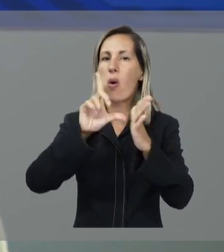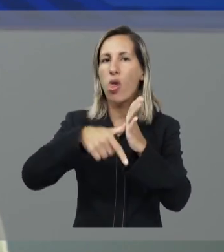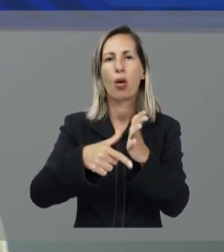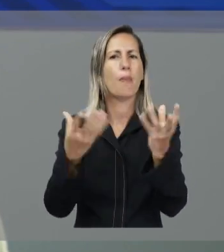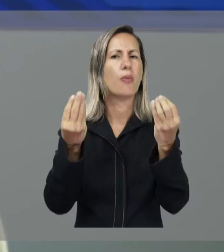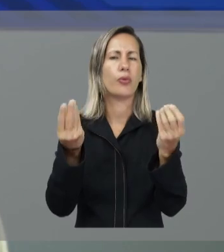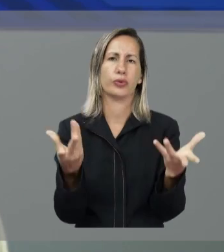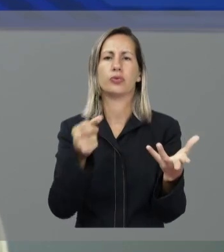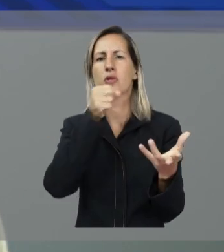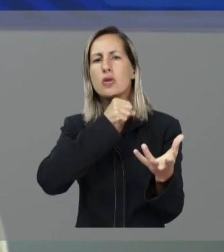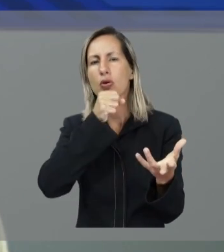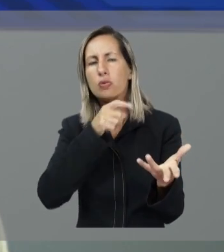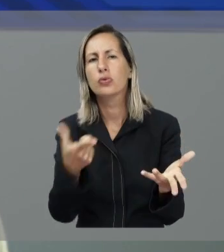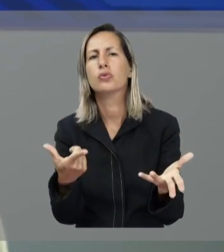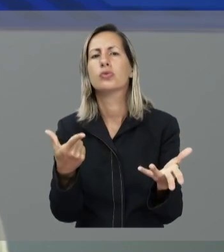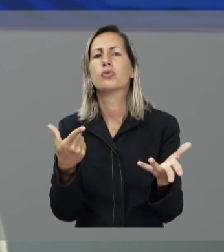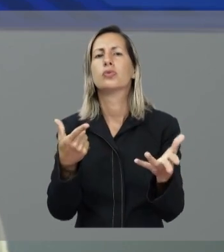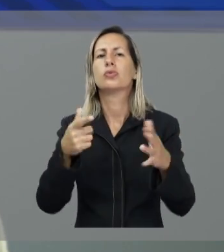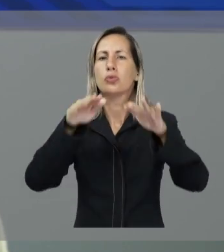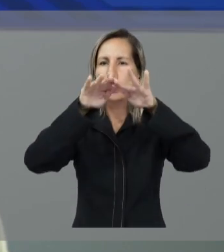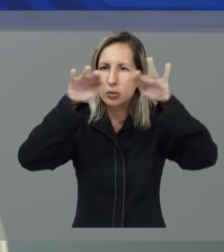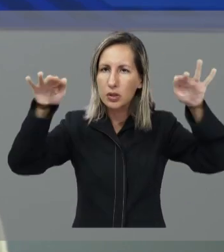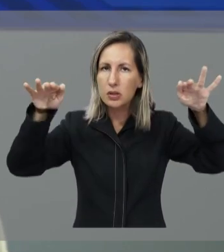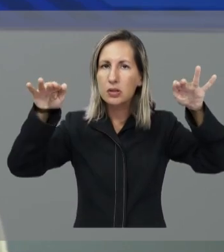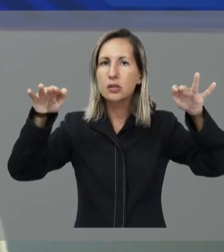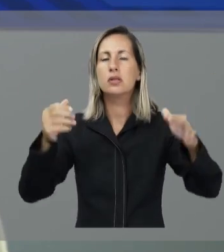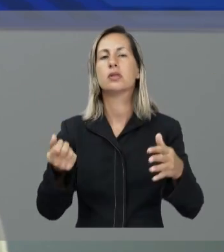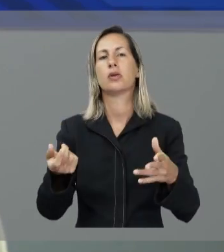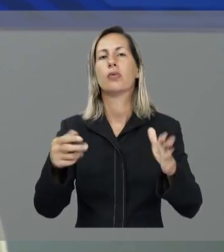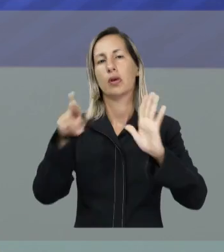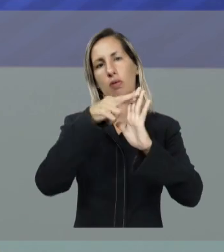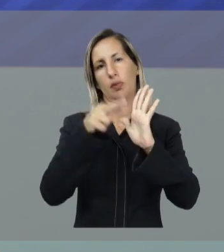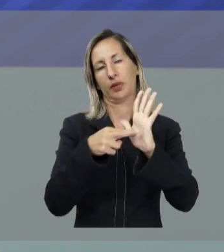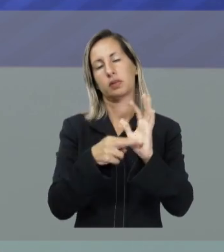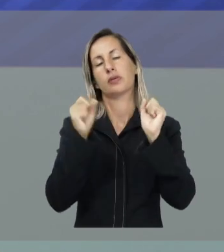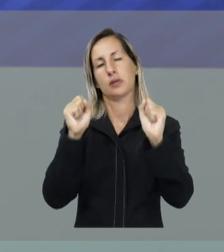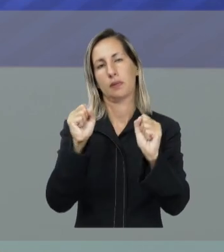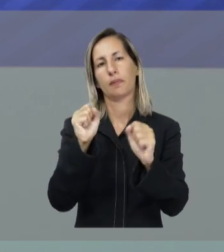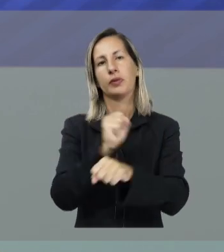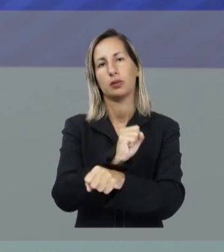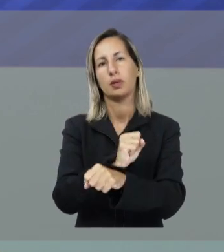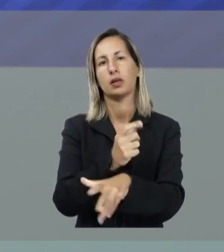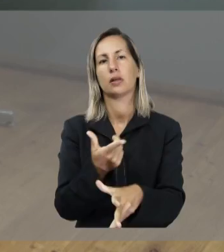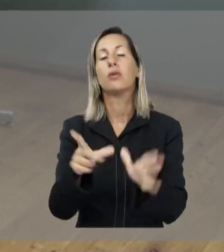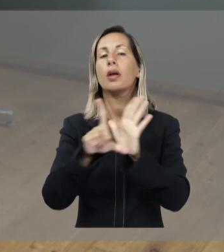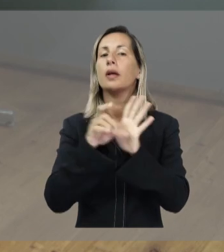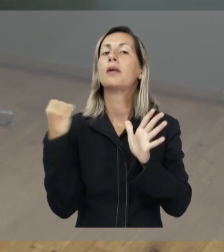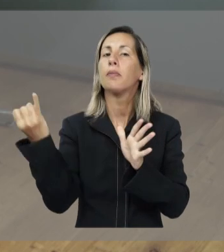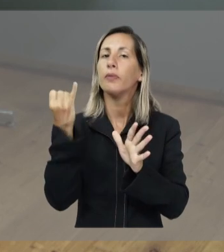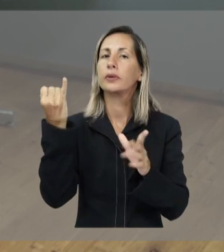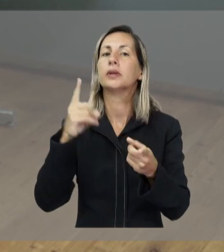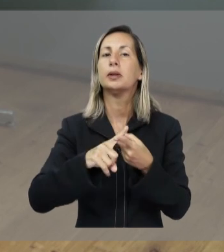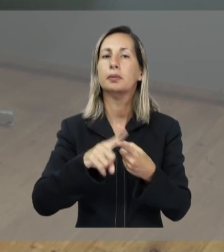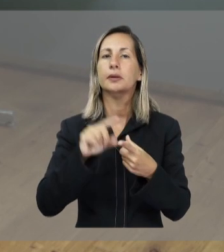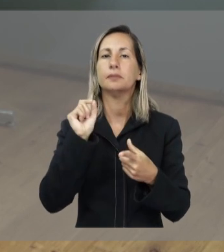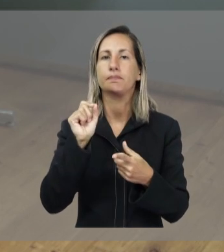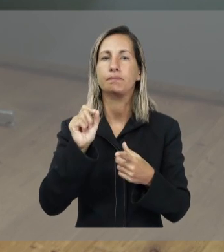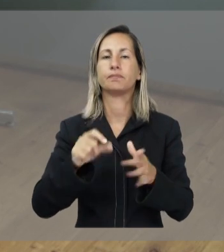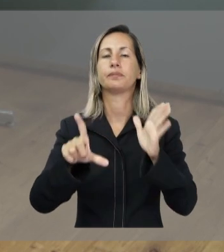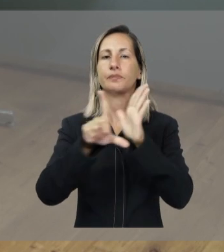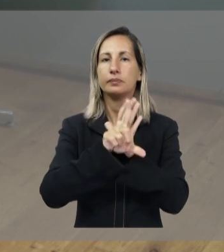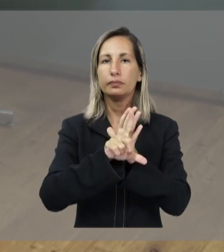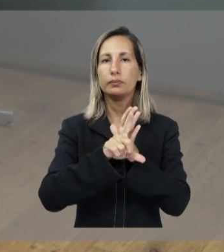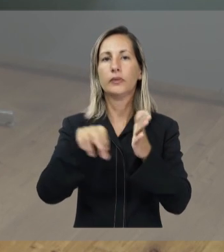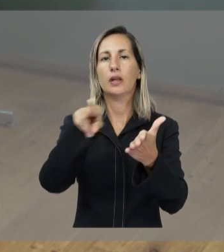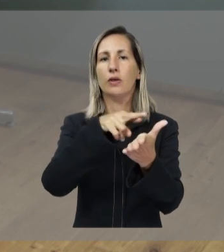enorme. Então, nós queremos sim fazer essa contenção e estamos esperando essa regulamentação. Temos uma lei também muito importante, Mara, é uma lei que